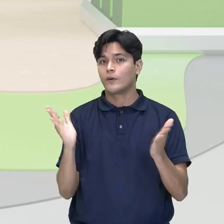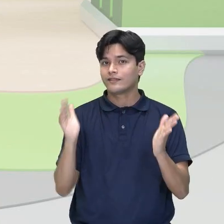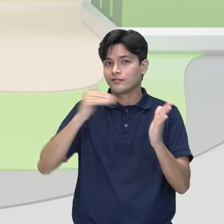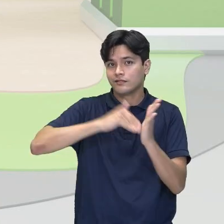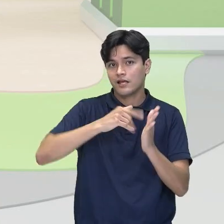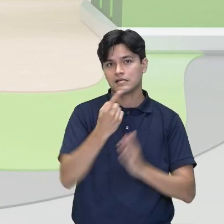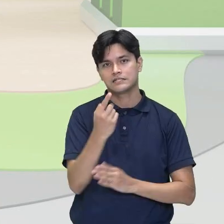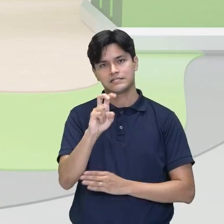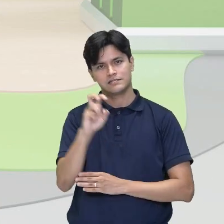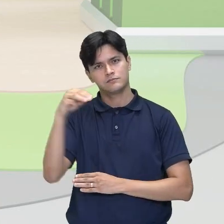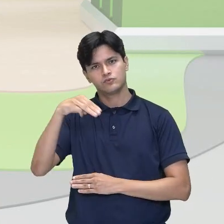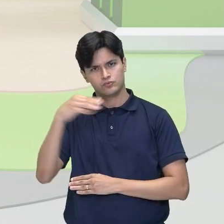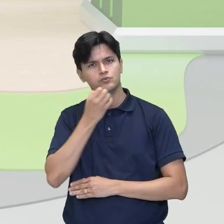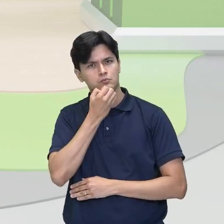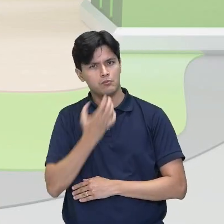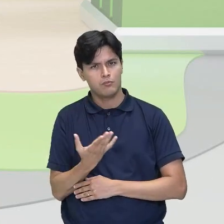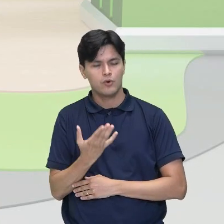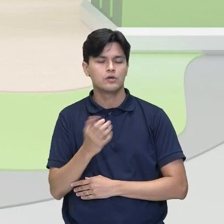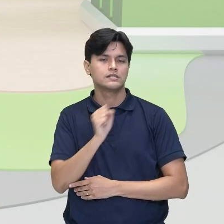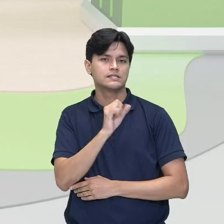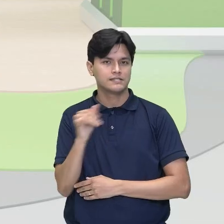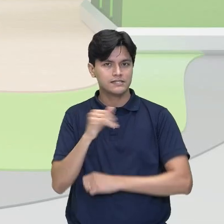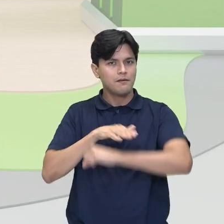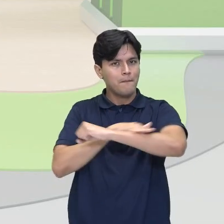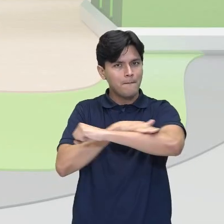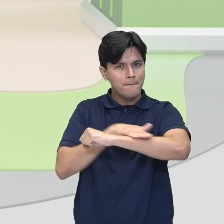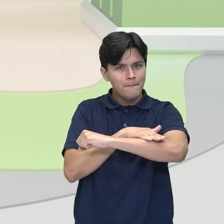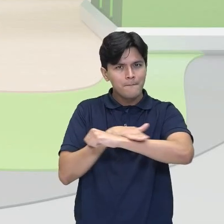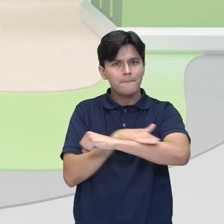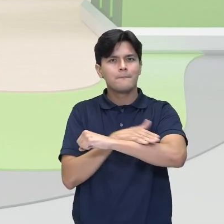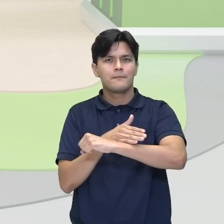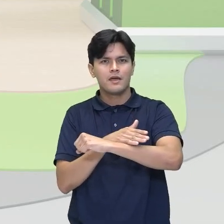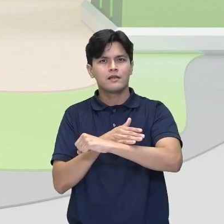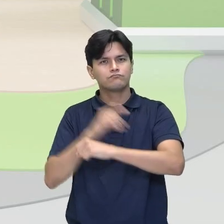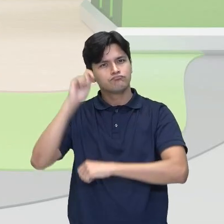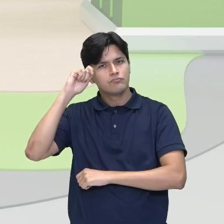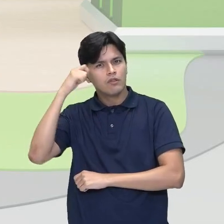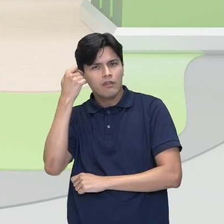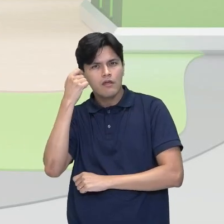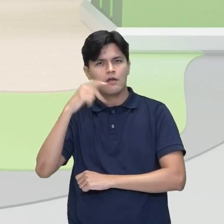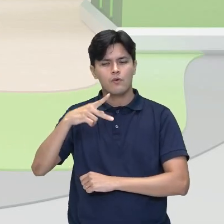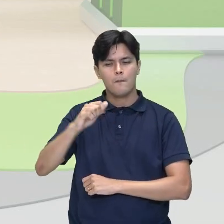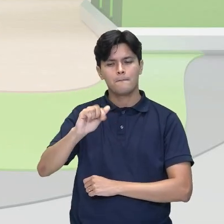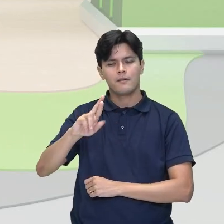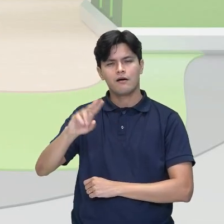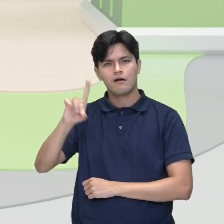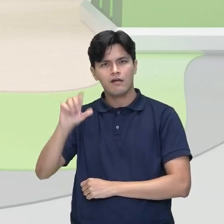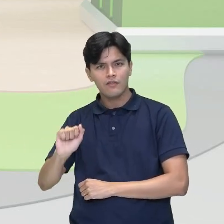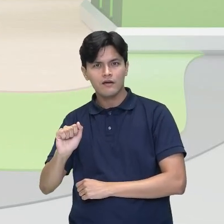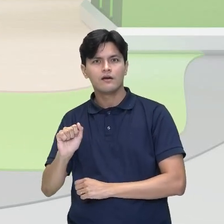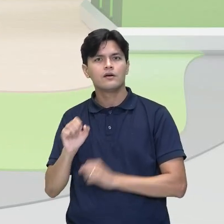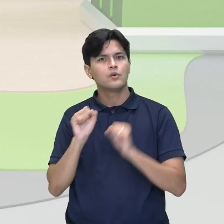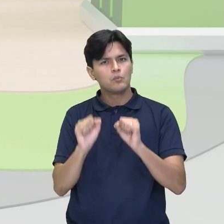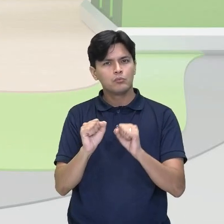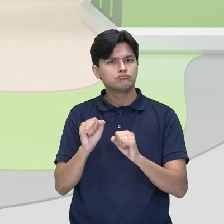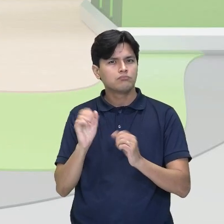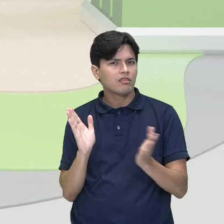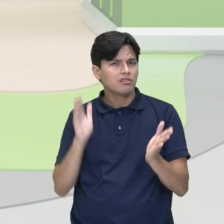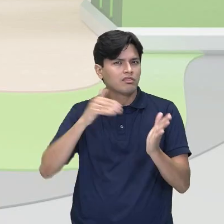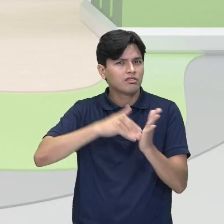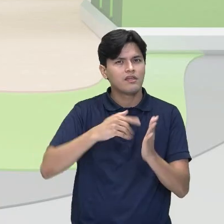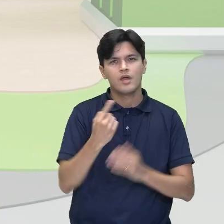mais escura, de 30, 50 minutos a 1 hora. Por que, professora,